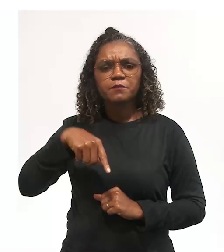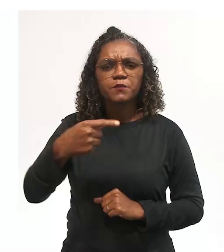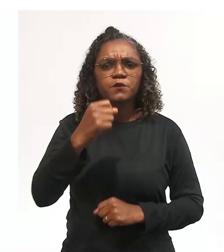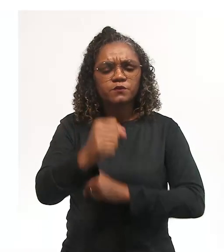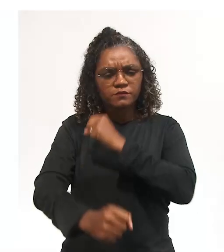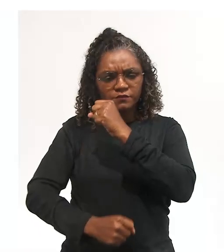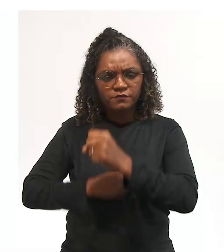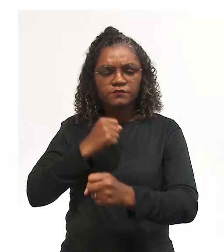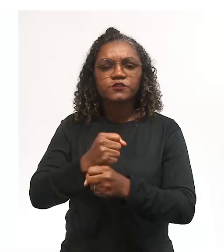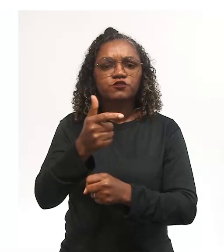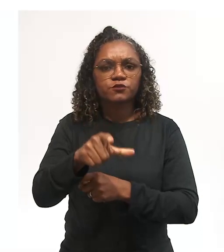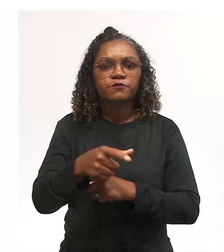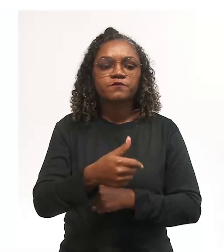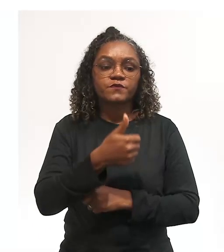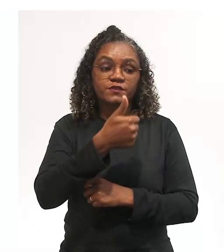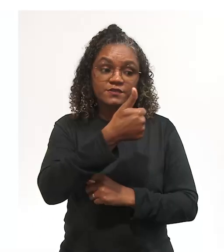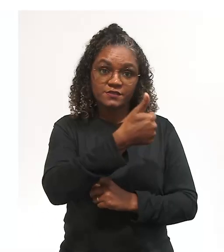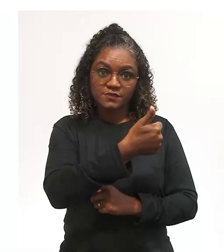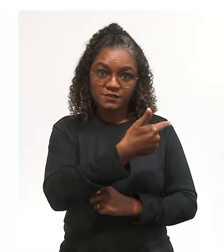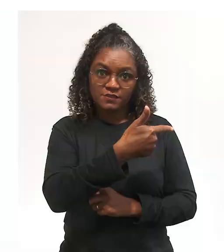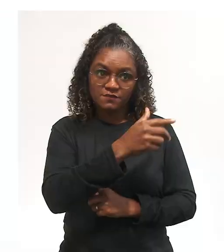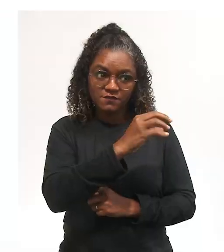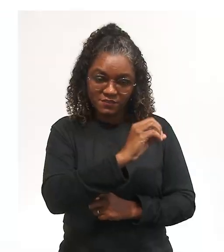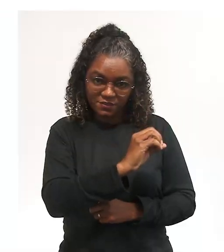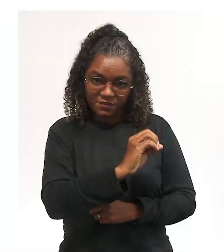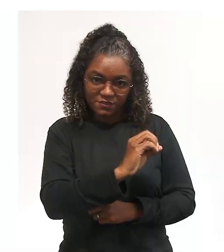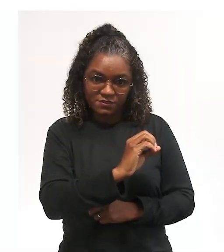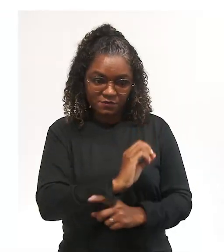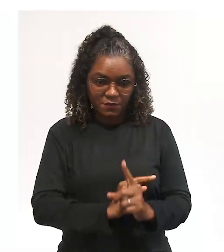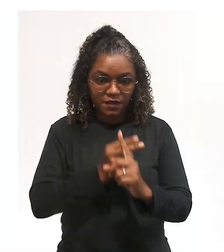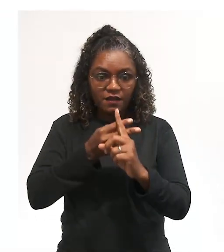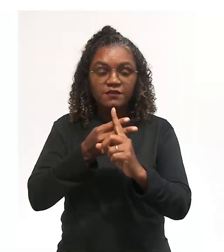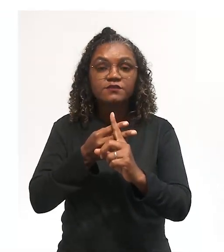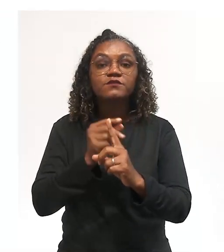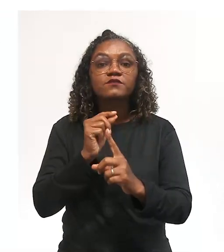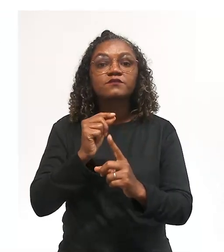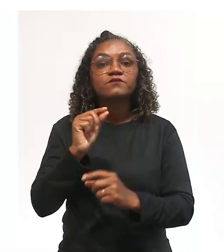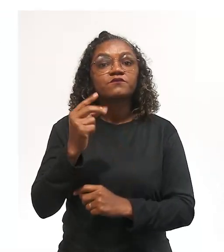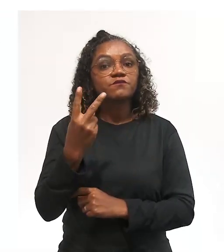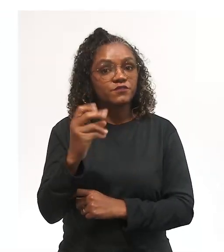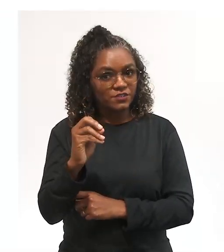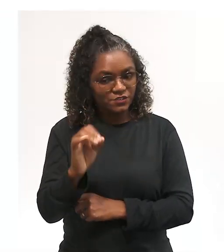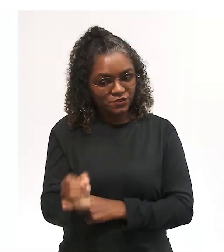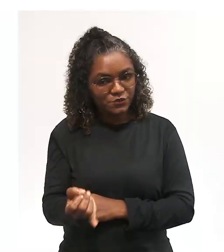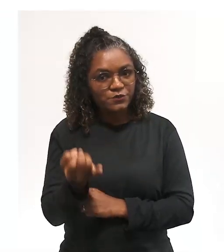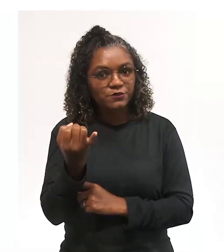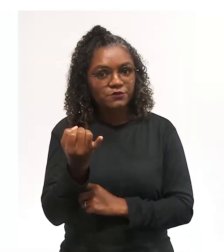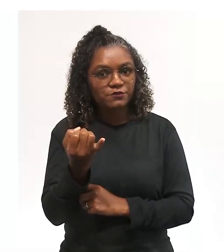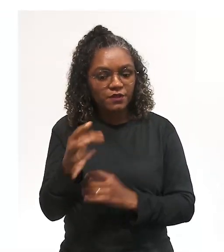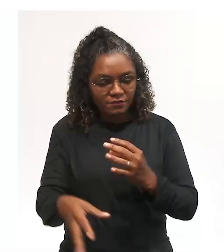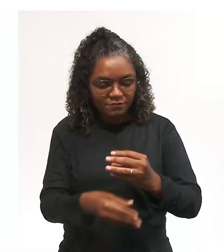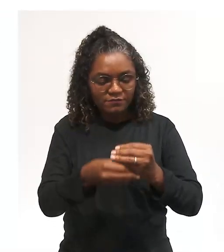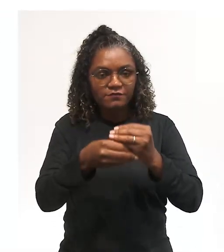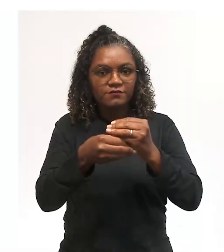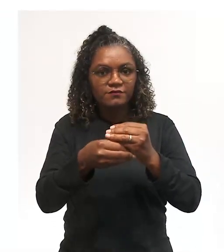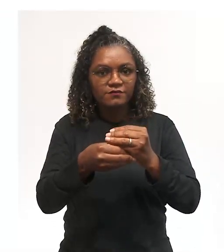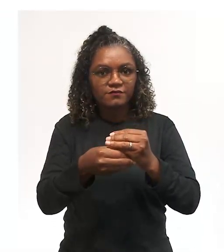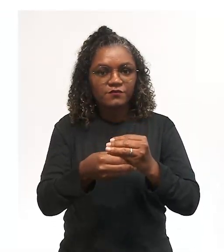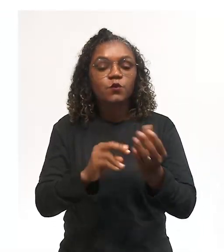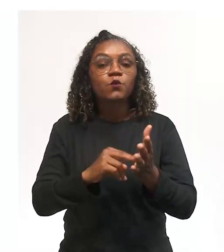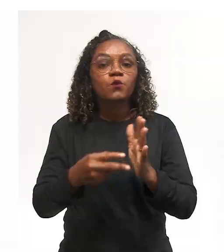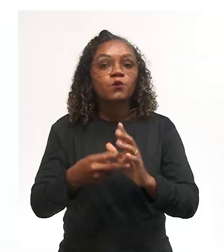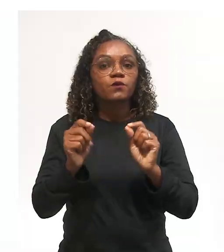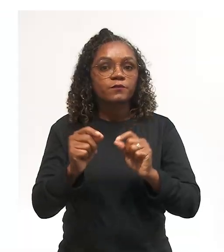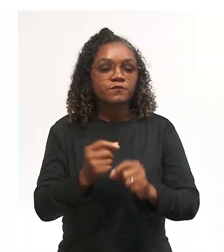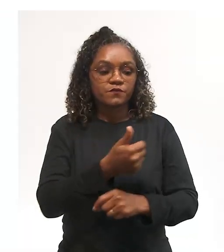o 120 mais o R$20 de juros. Então, afinal, 120 mais